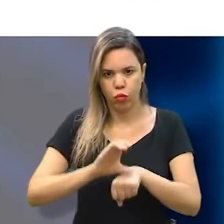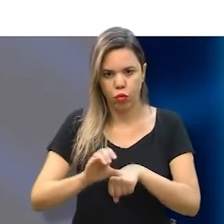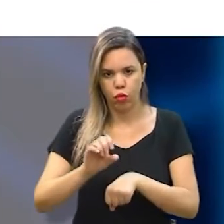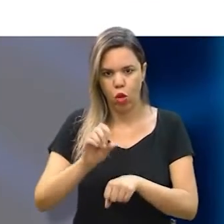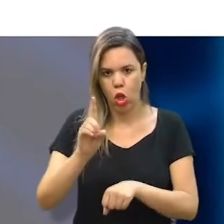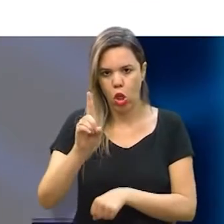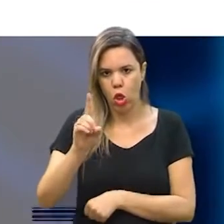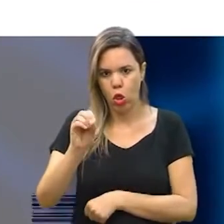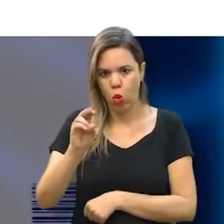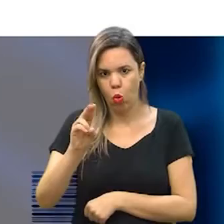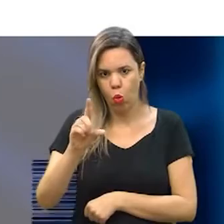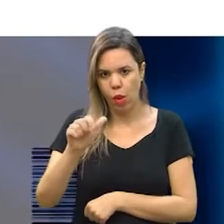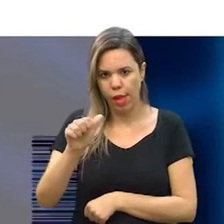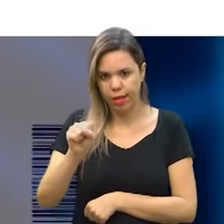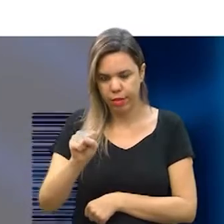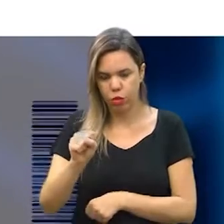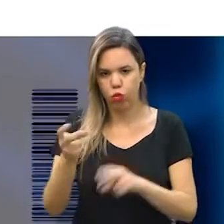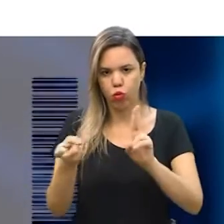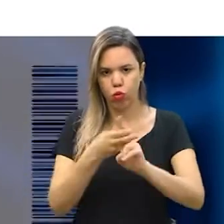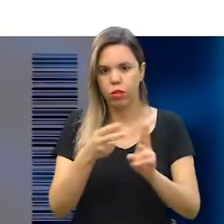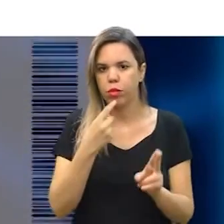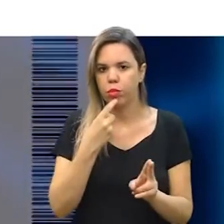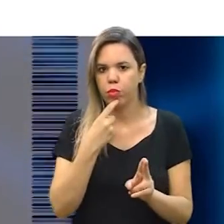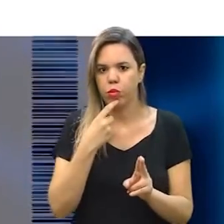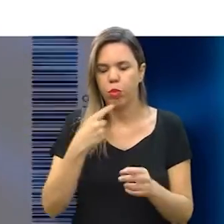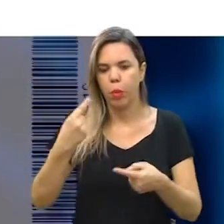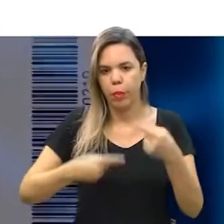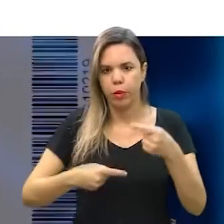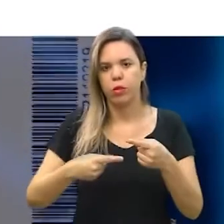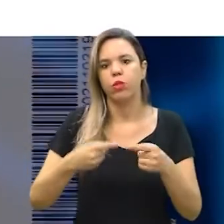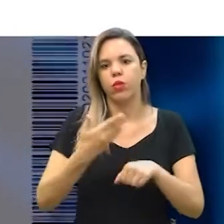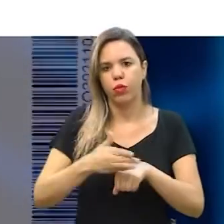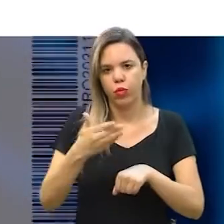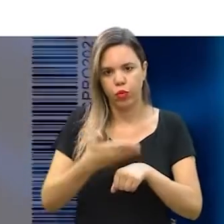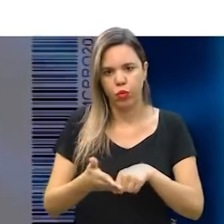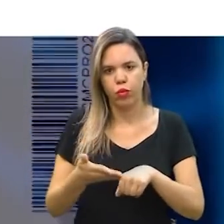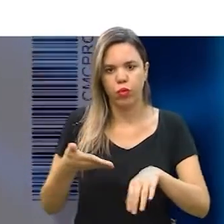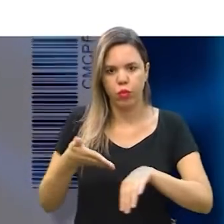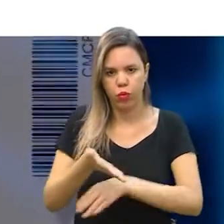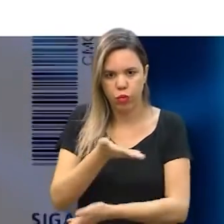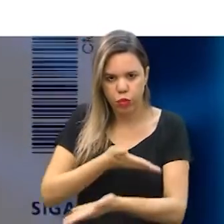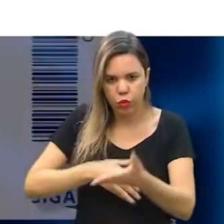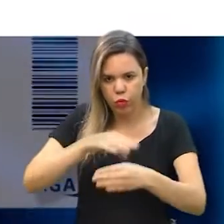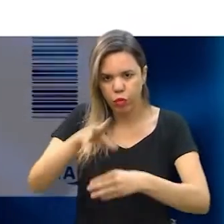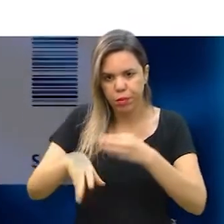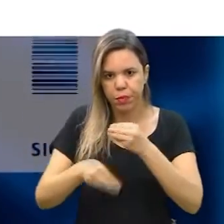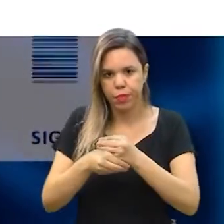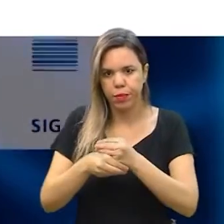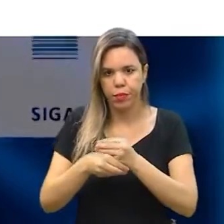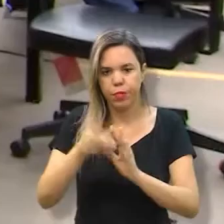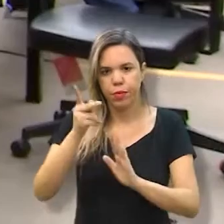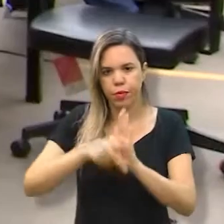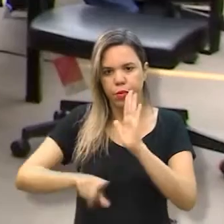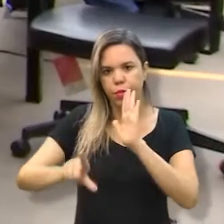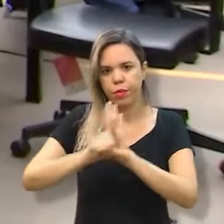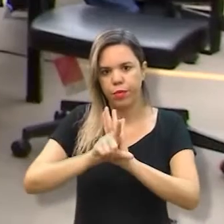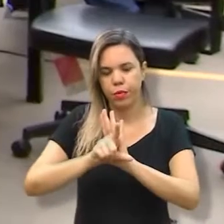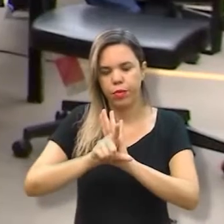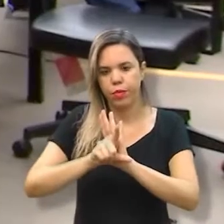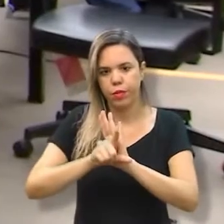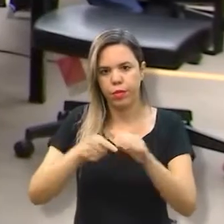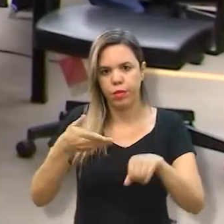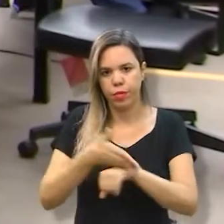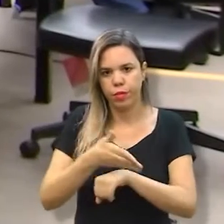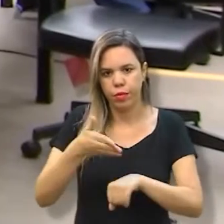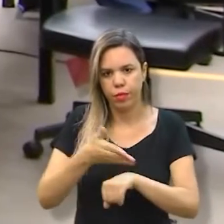SUS Campinas, baseado na implementação da Política Nacional de Práticas Integrativas Complementares. O projeto de